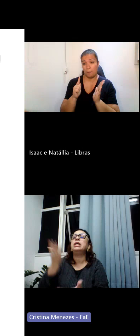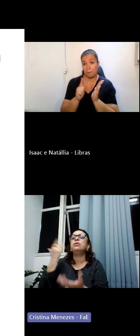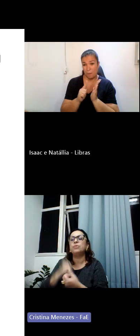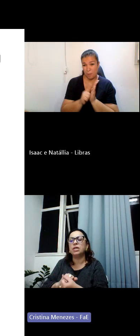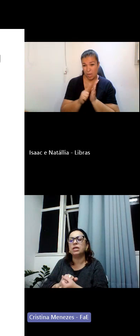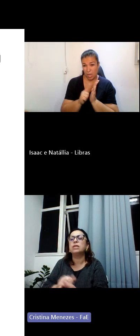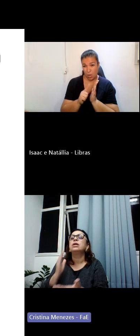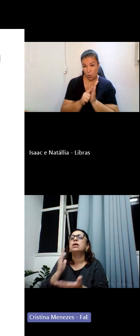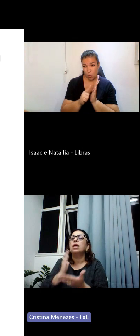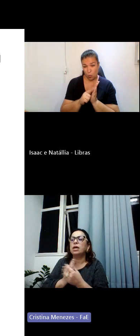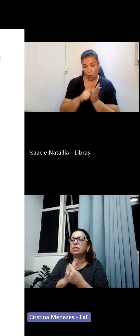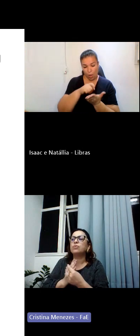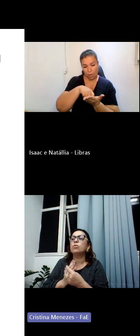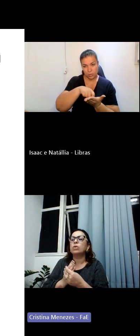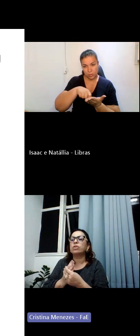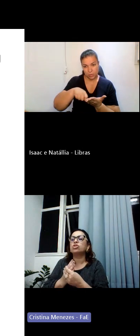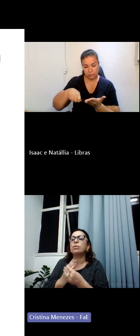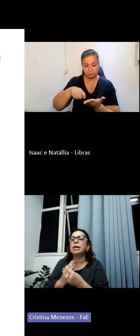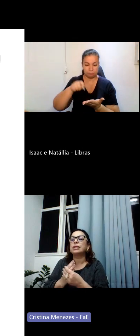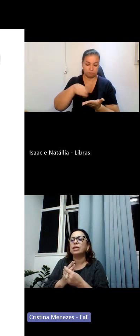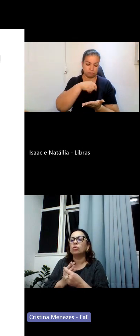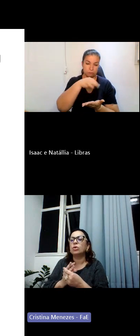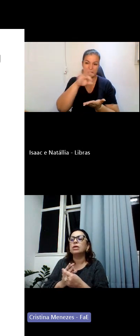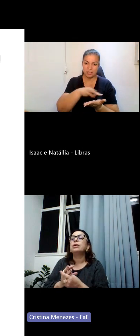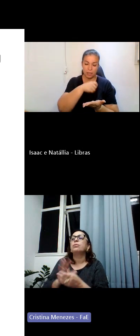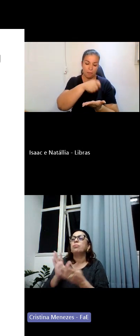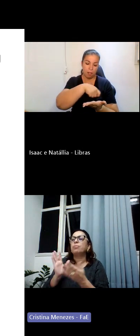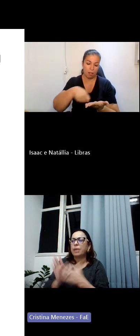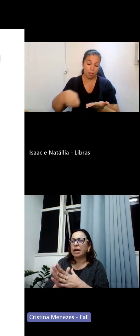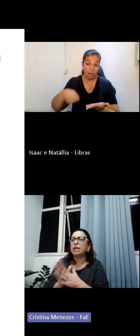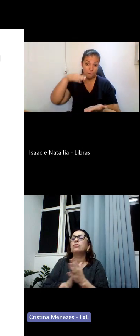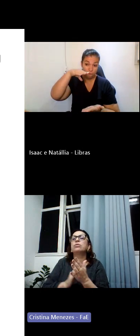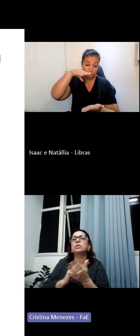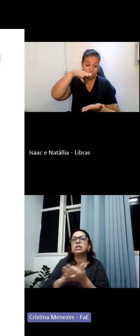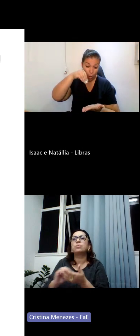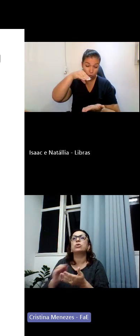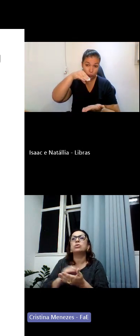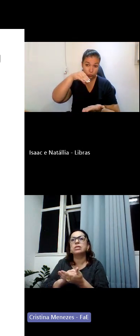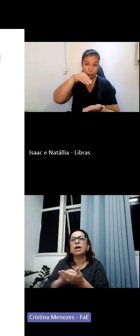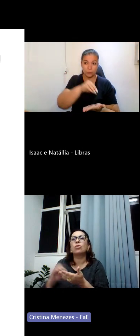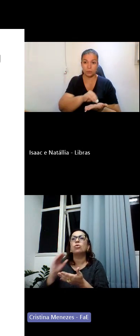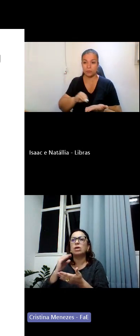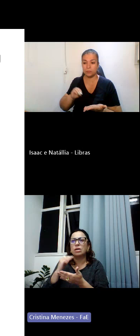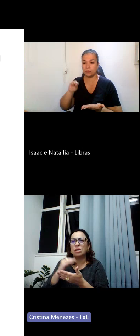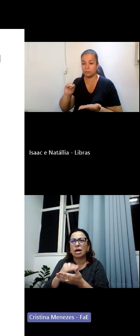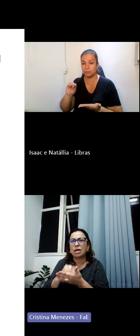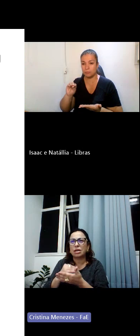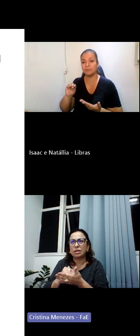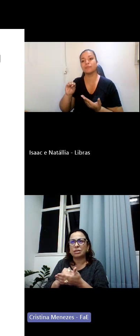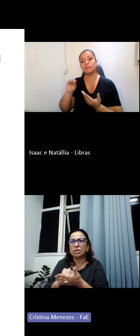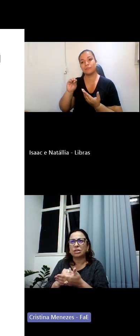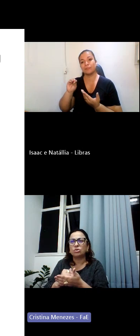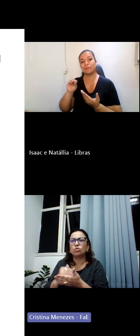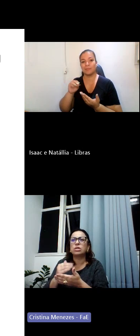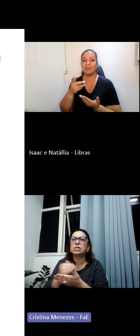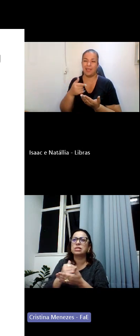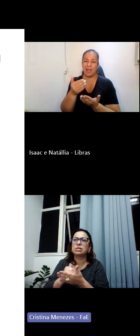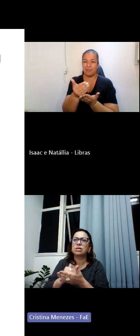fotografa e envia esse formulário de rematrícula para que vocês possam estar com